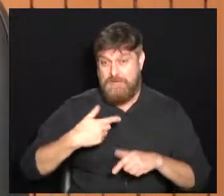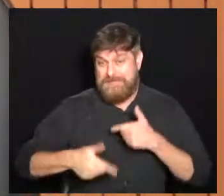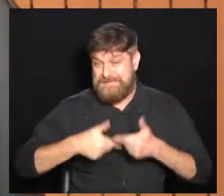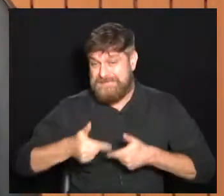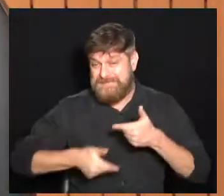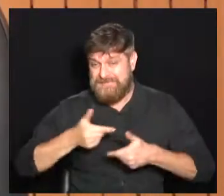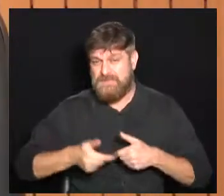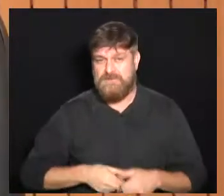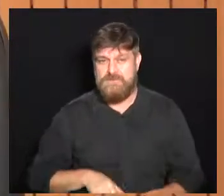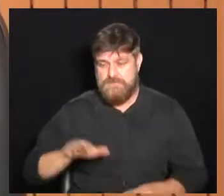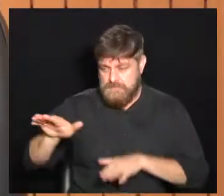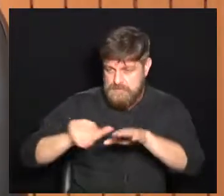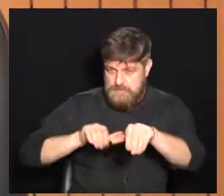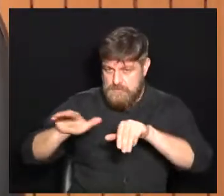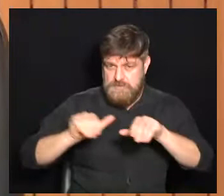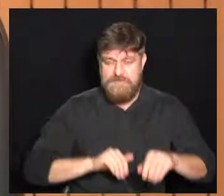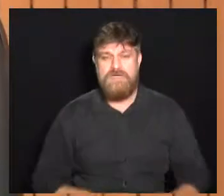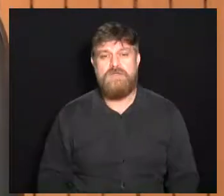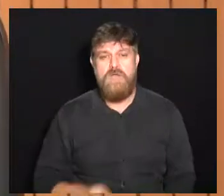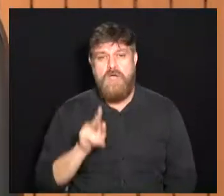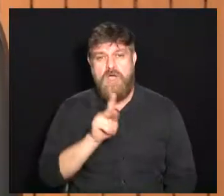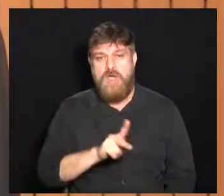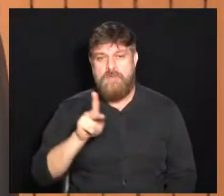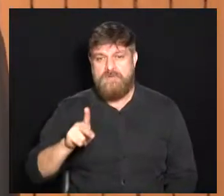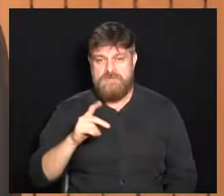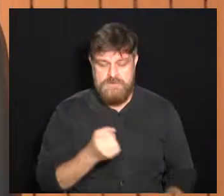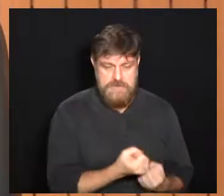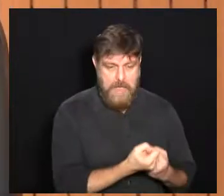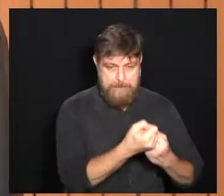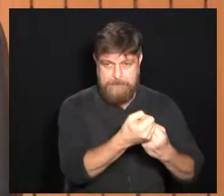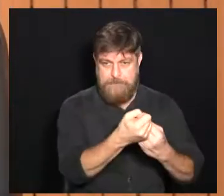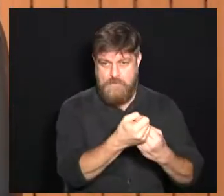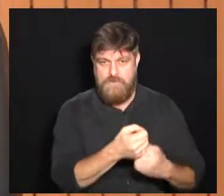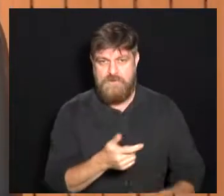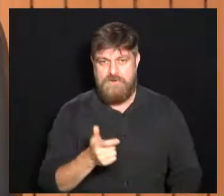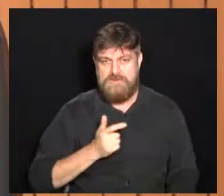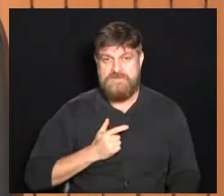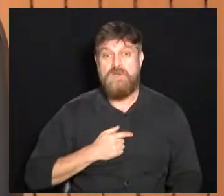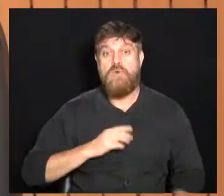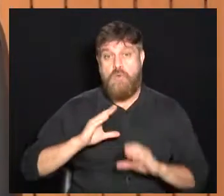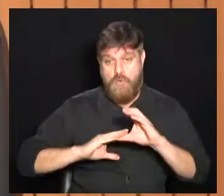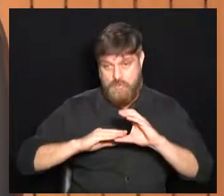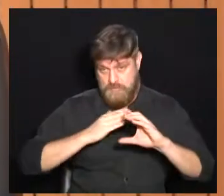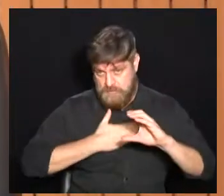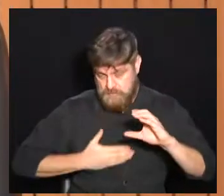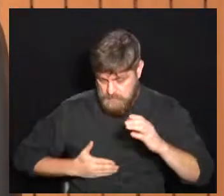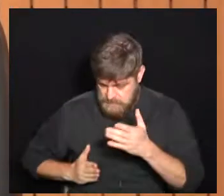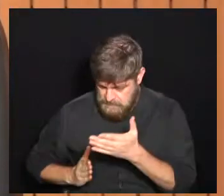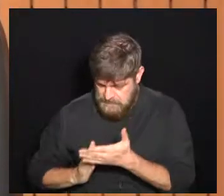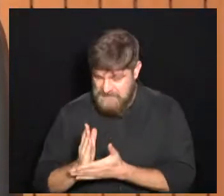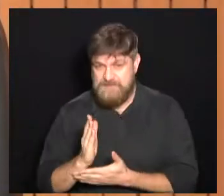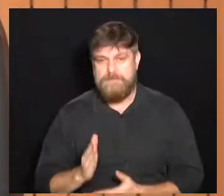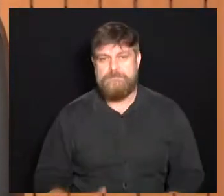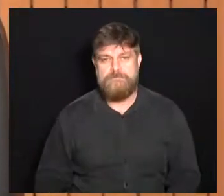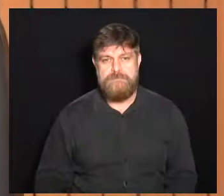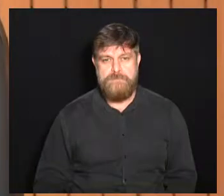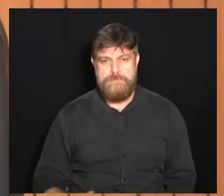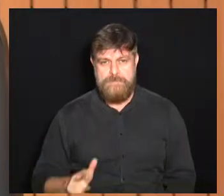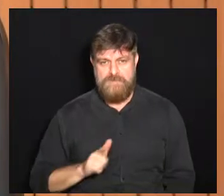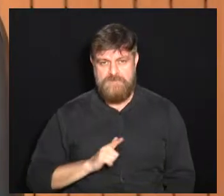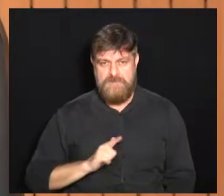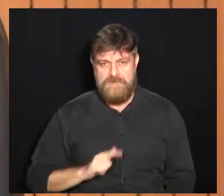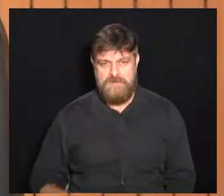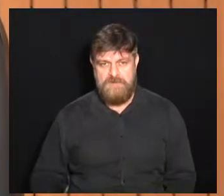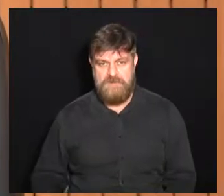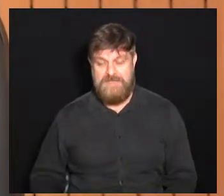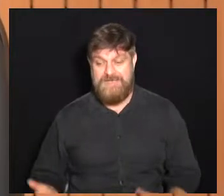também mobilizamos os nossos professores adjuntos, que eles são concursados, estatutários, mas têm o caráter